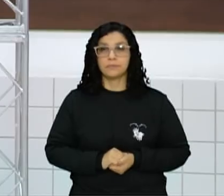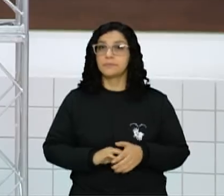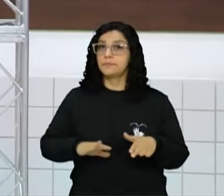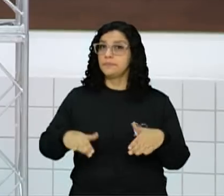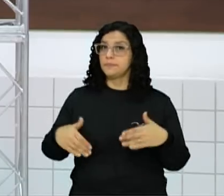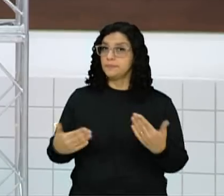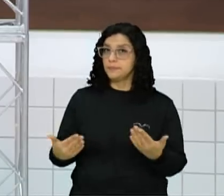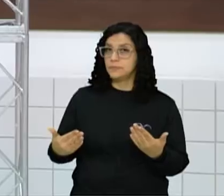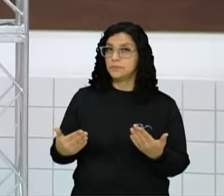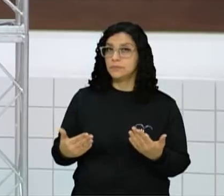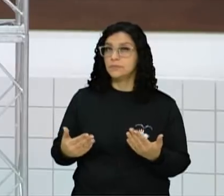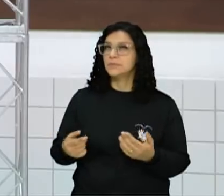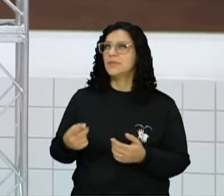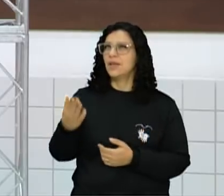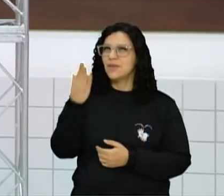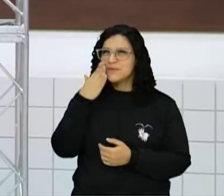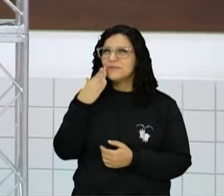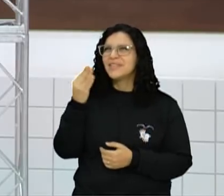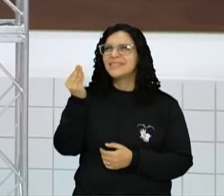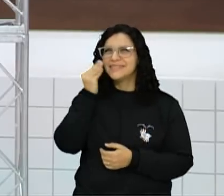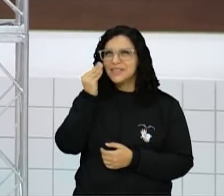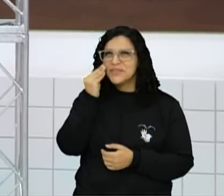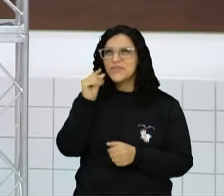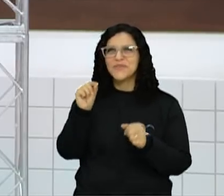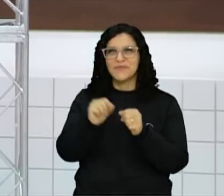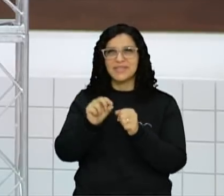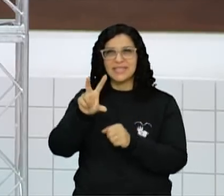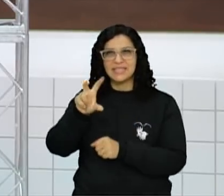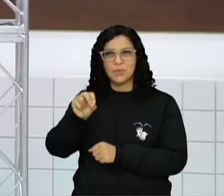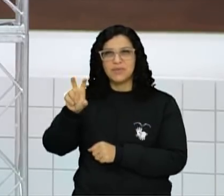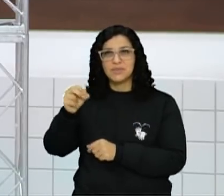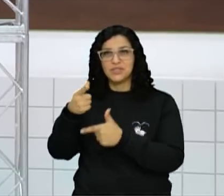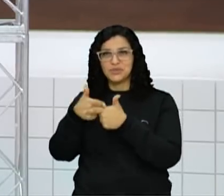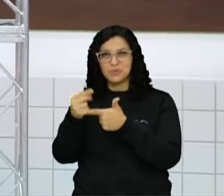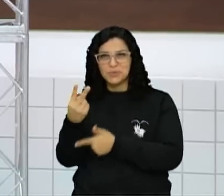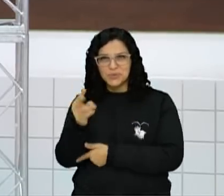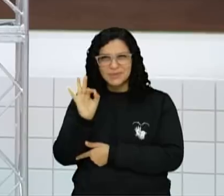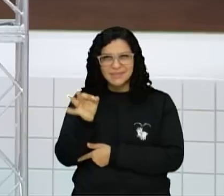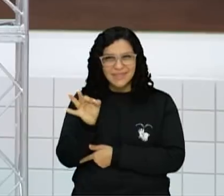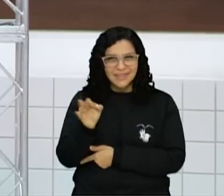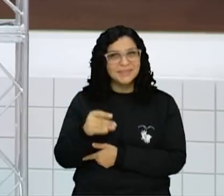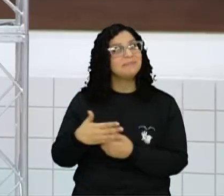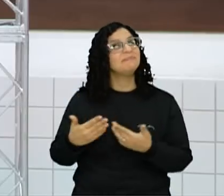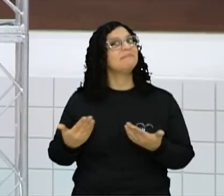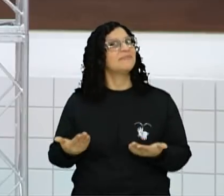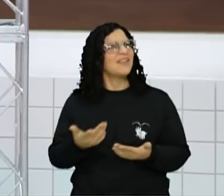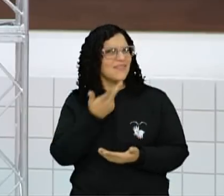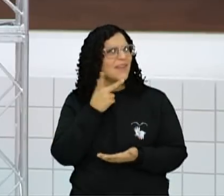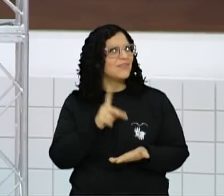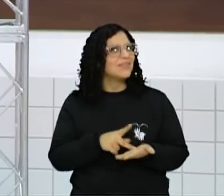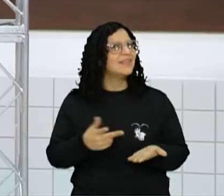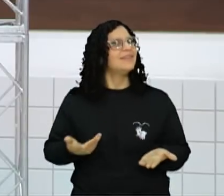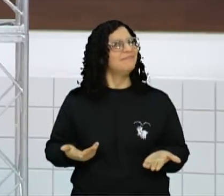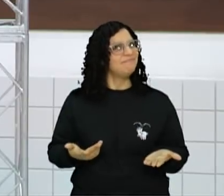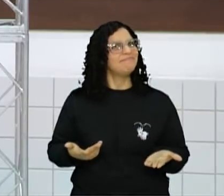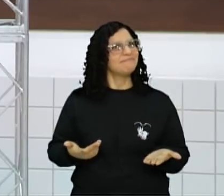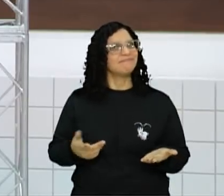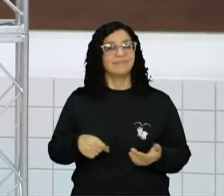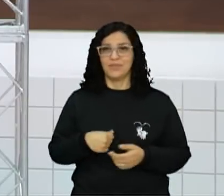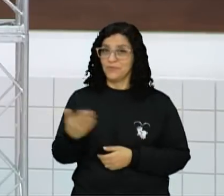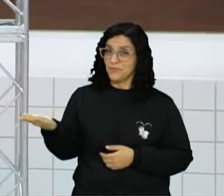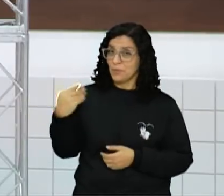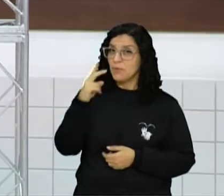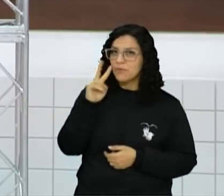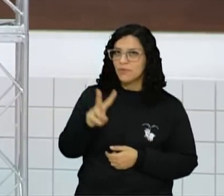Muito bem, e eu aposto que você tentou fazer 5.050 dividido por 2. Fala pra mim aí. Vamos